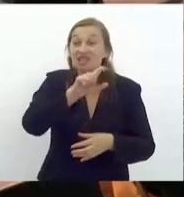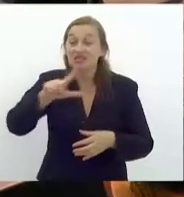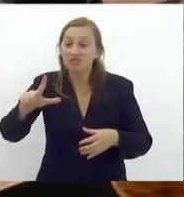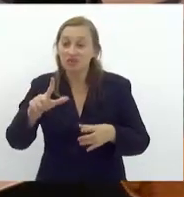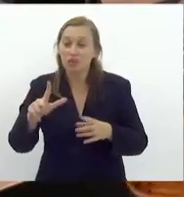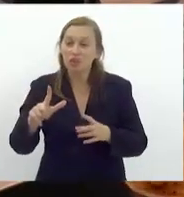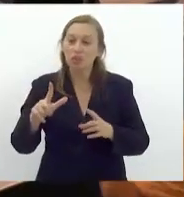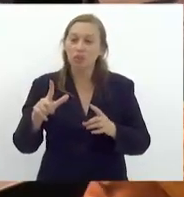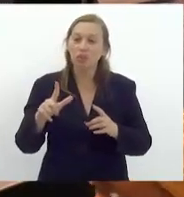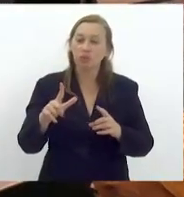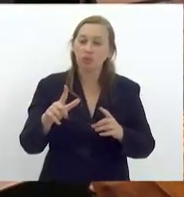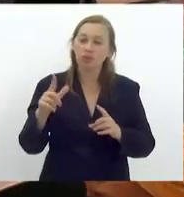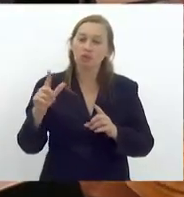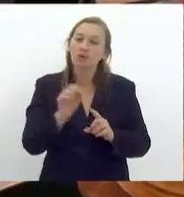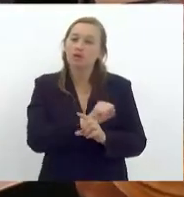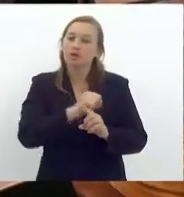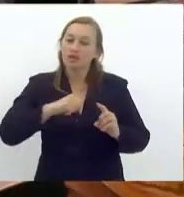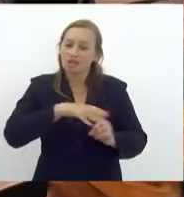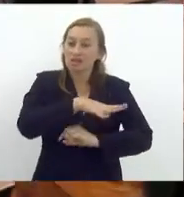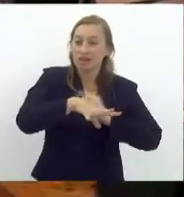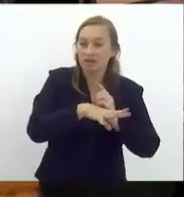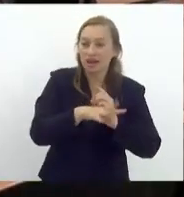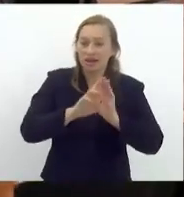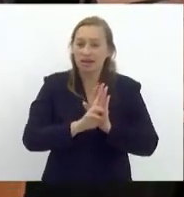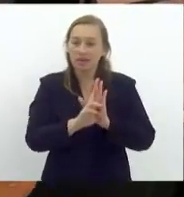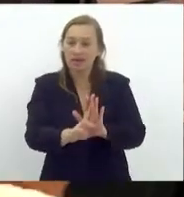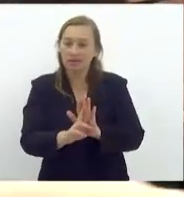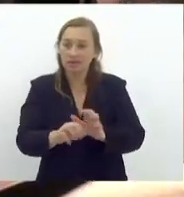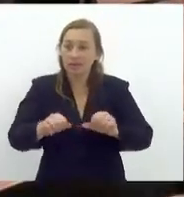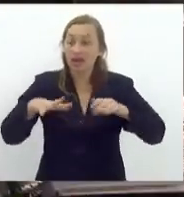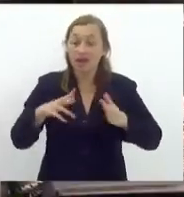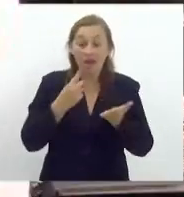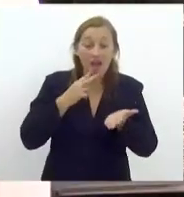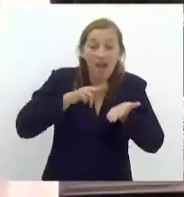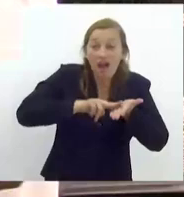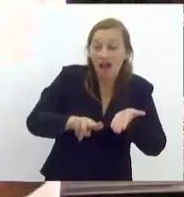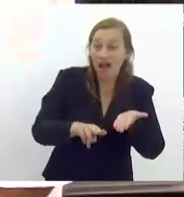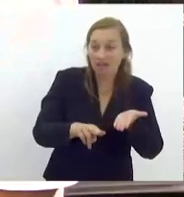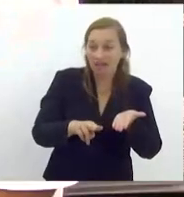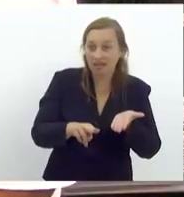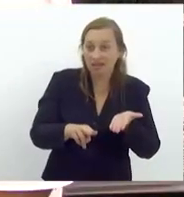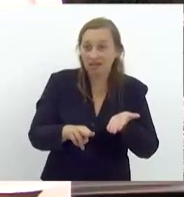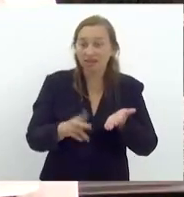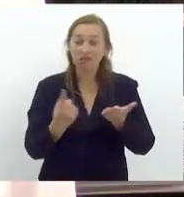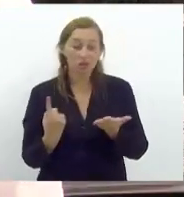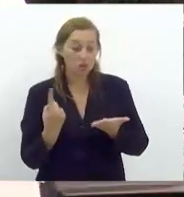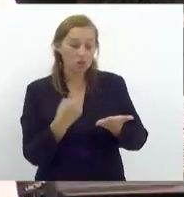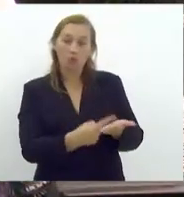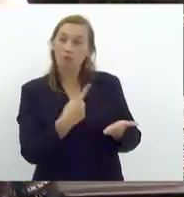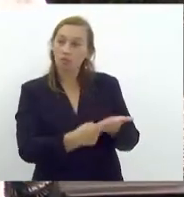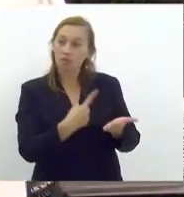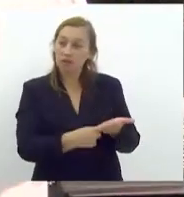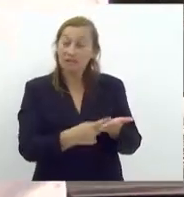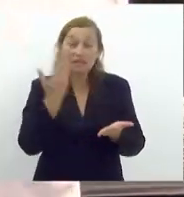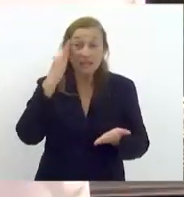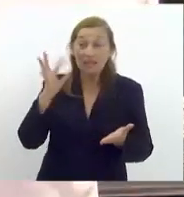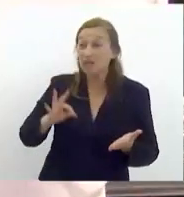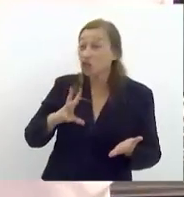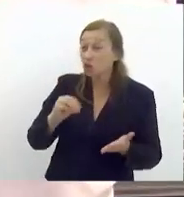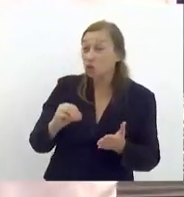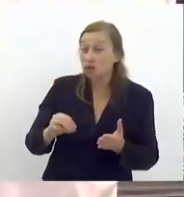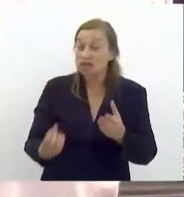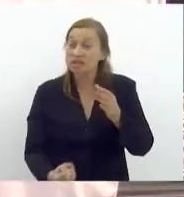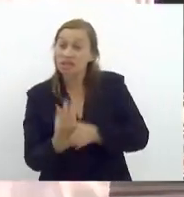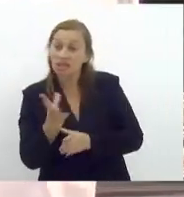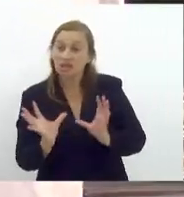a criação de uma frente parlamentar então a carta de intenções é uma carta de alinhamento de compromissos entendendo que toda essa construção